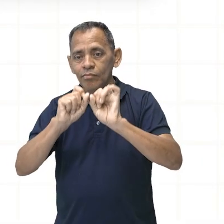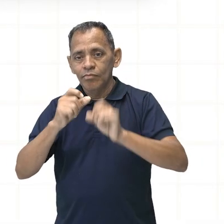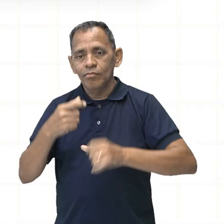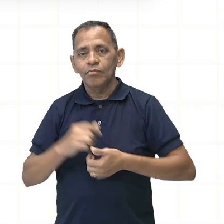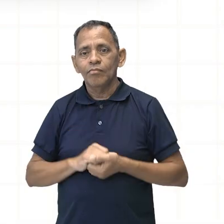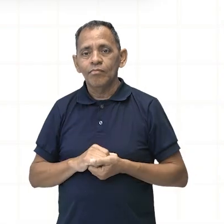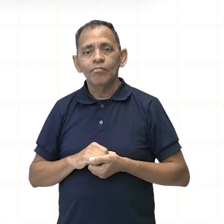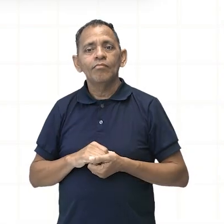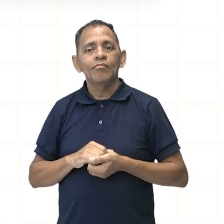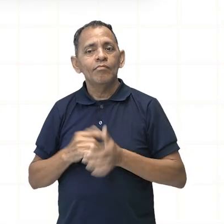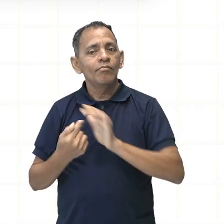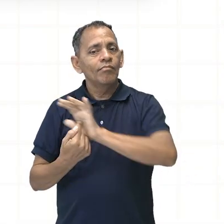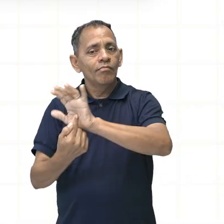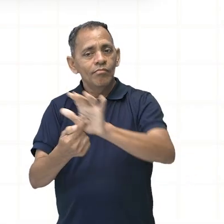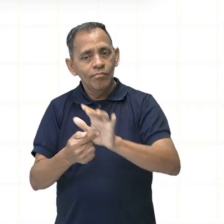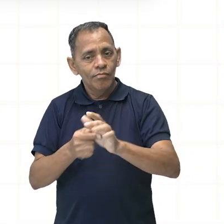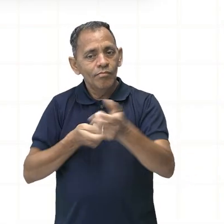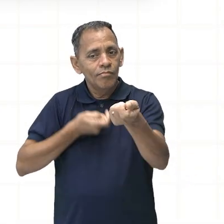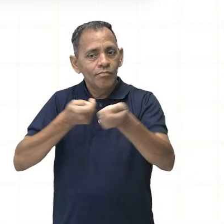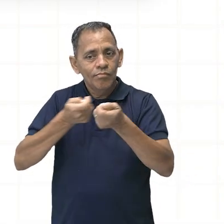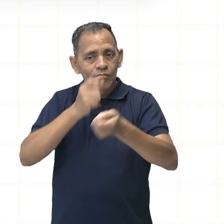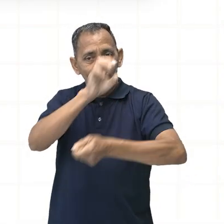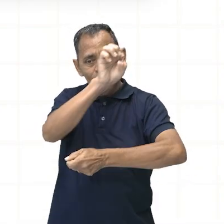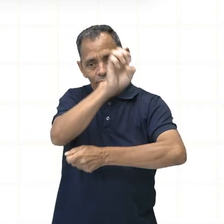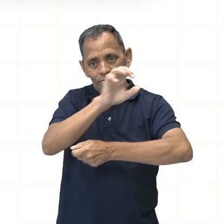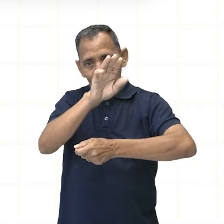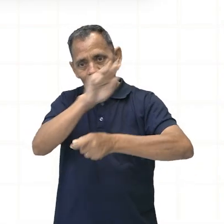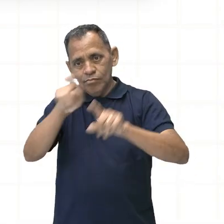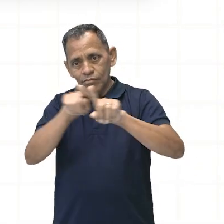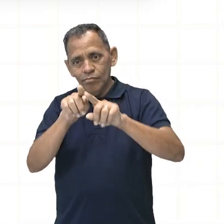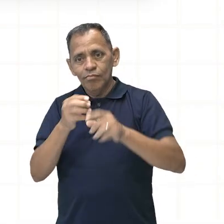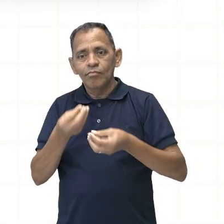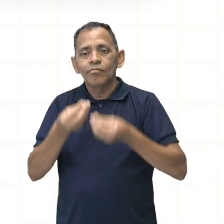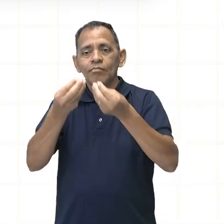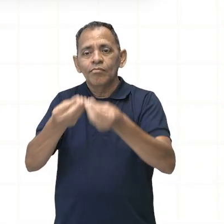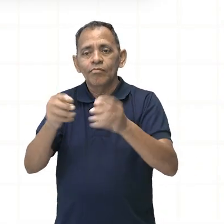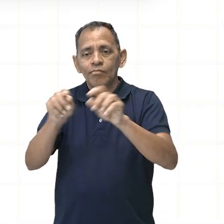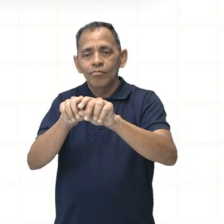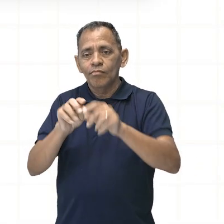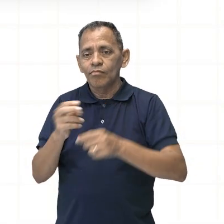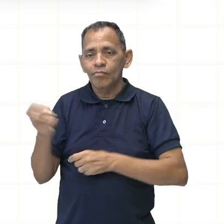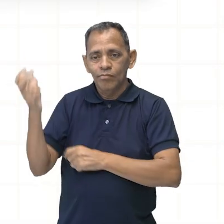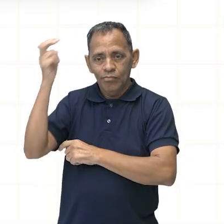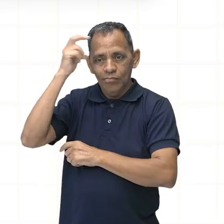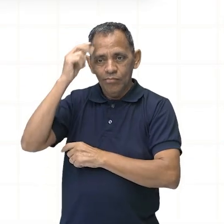para justificar o domínio europeu, né? Colocar as outras